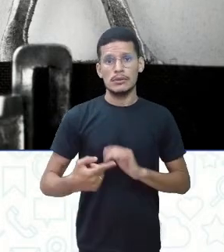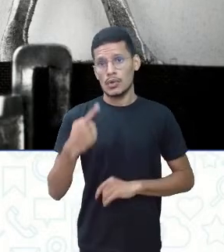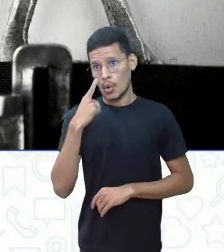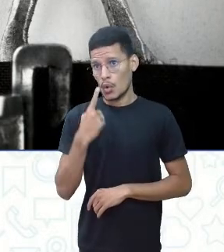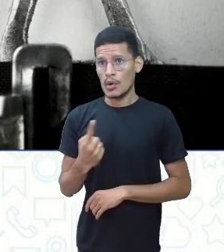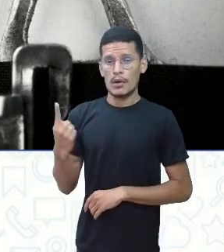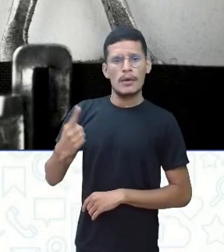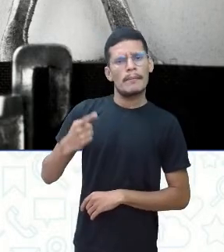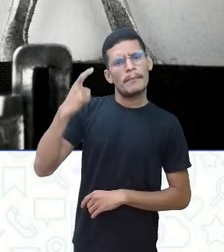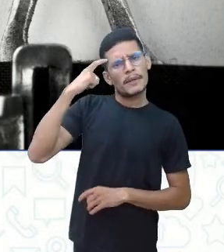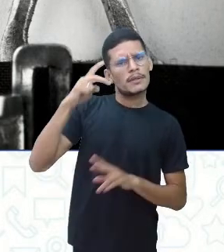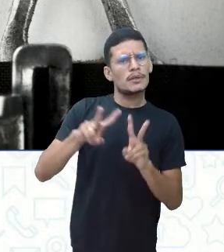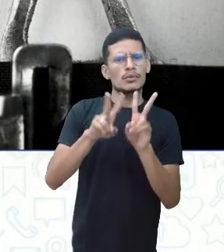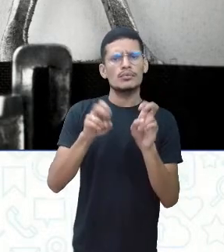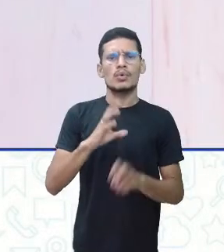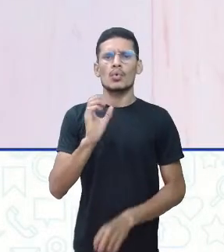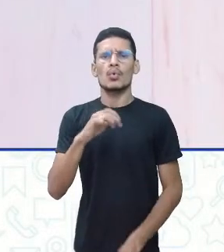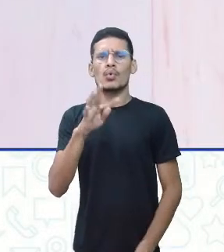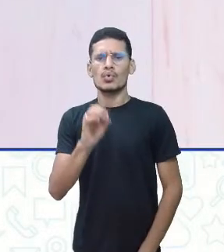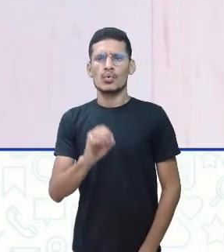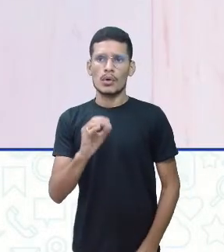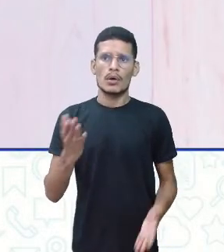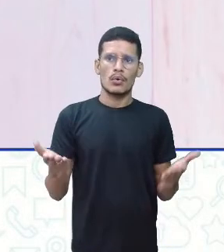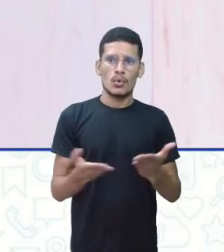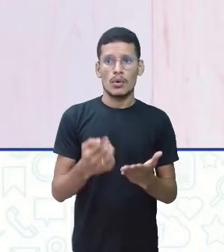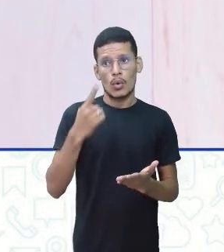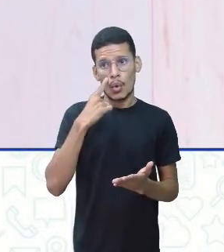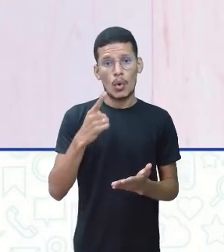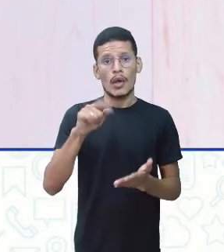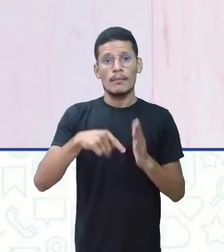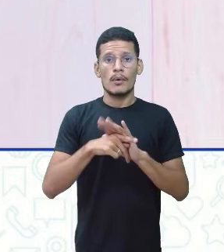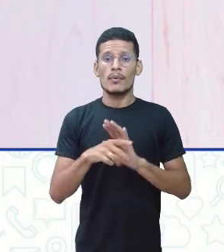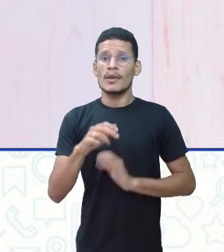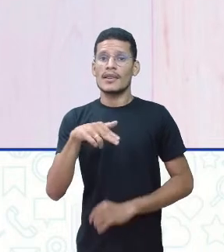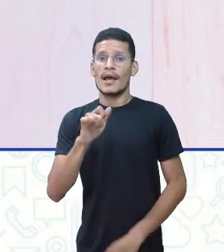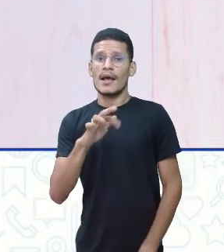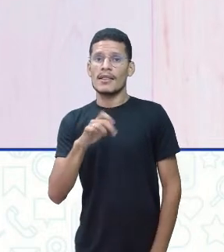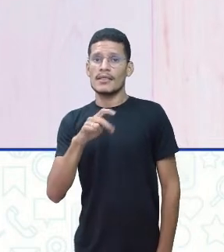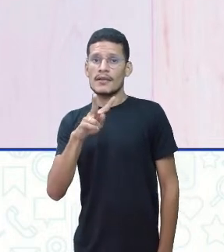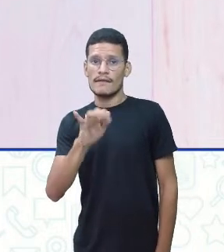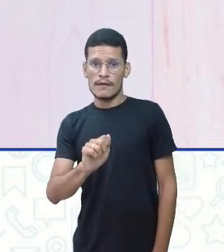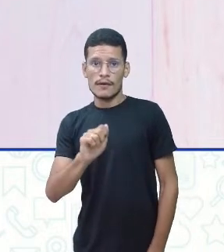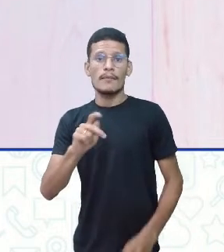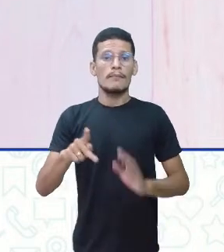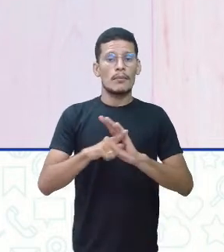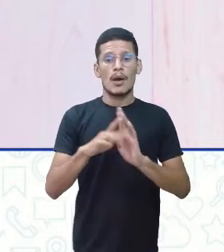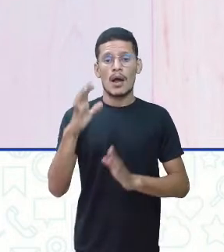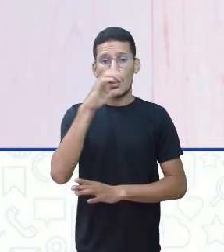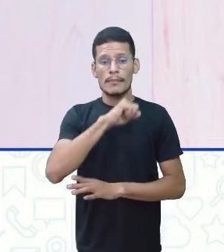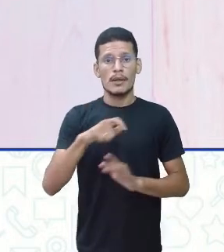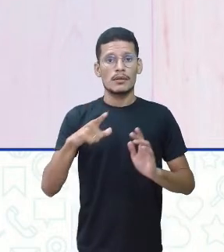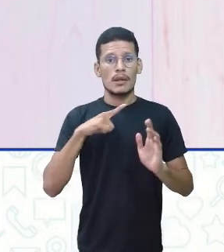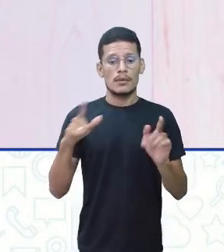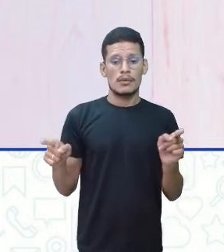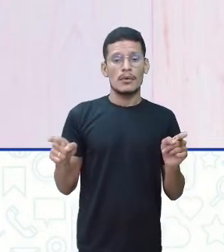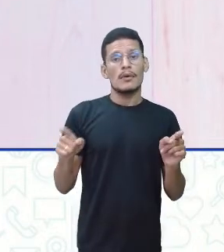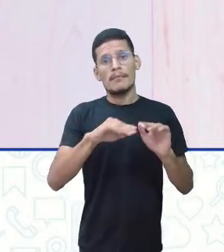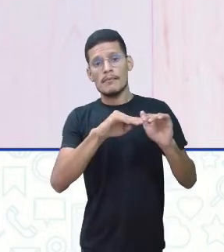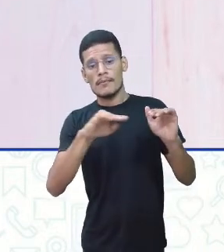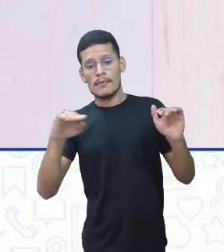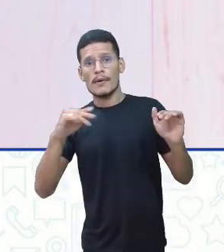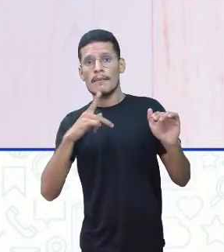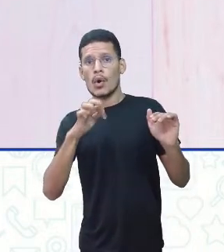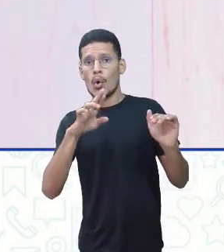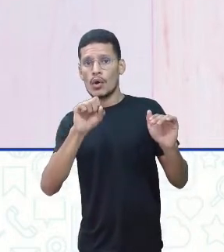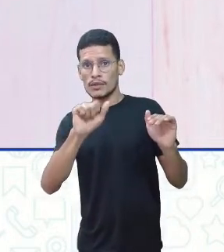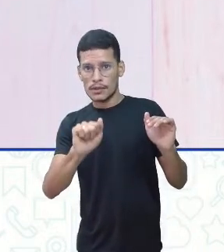vamos pensar um pouco mais sobre o conto, né? O conto é uma narrativa breve escrita em prosa, ou seja, retinho, né? Não está